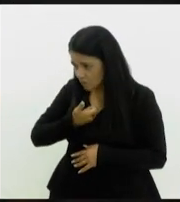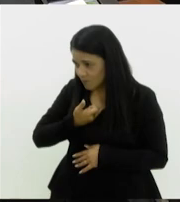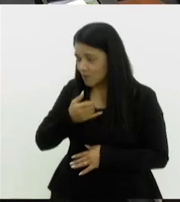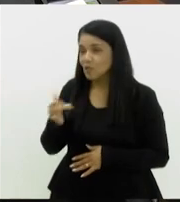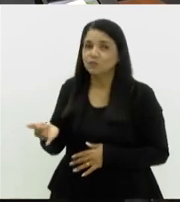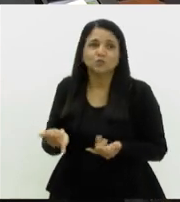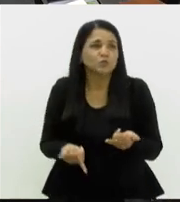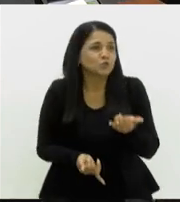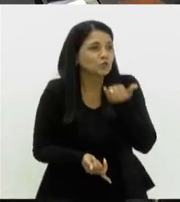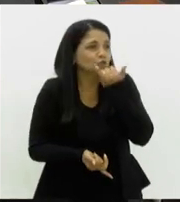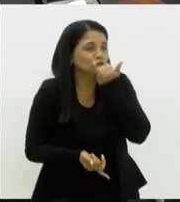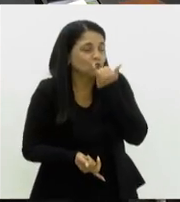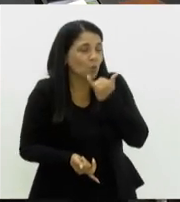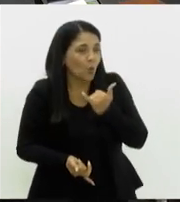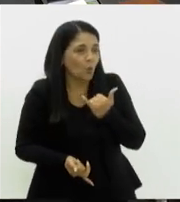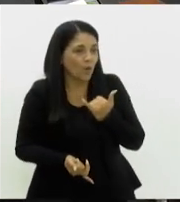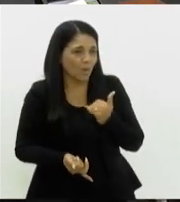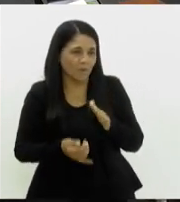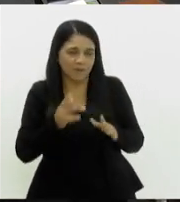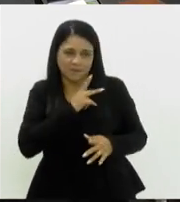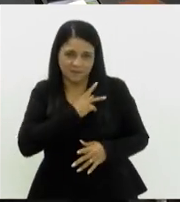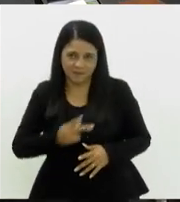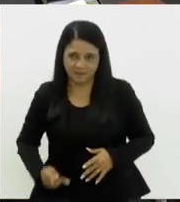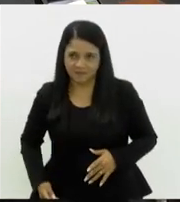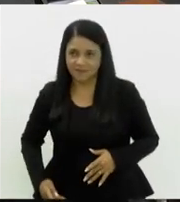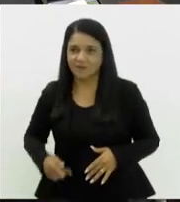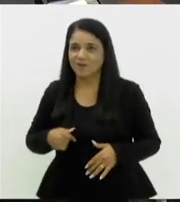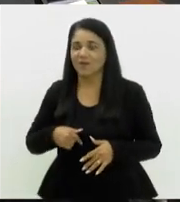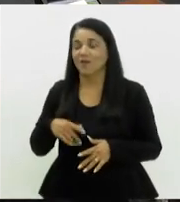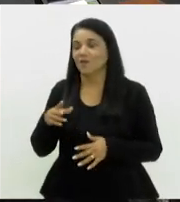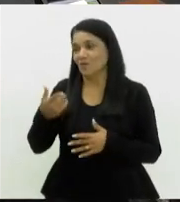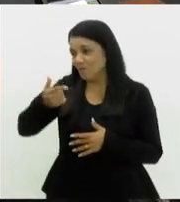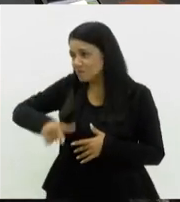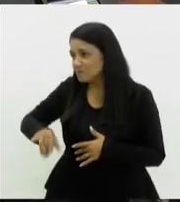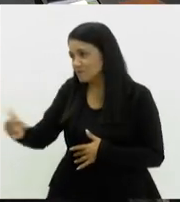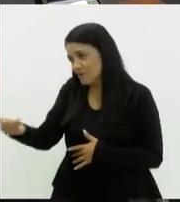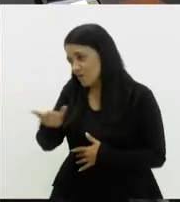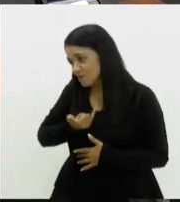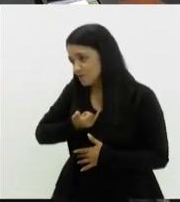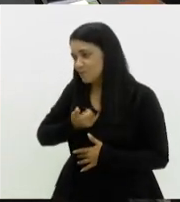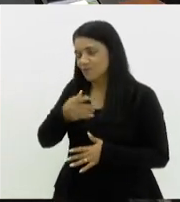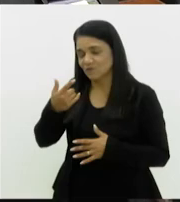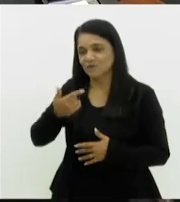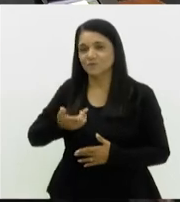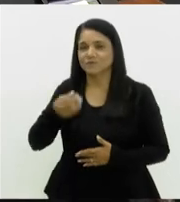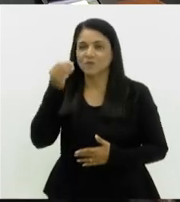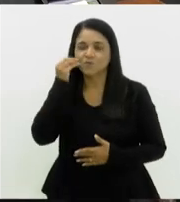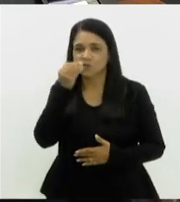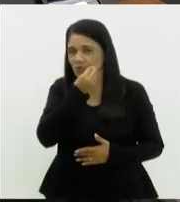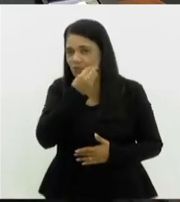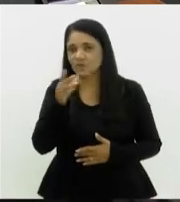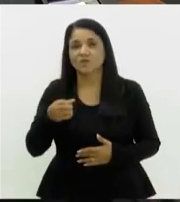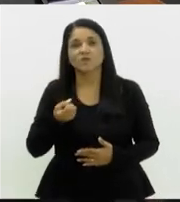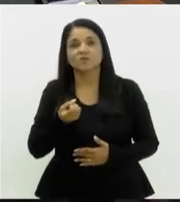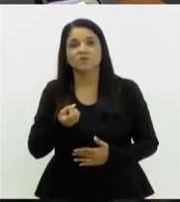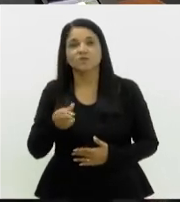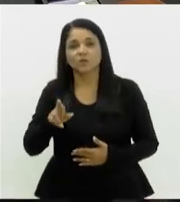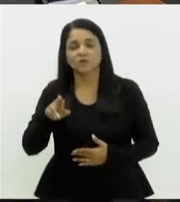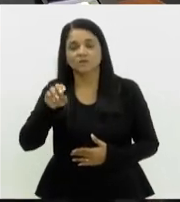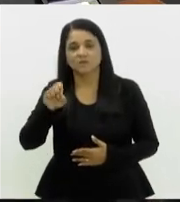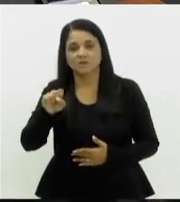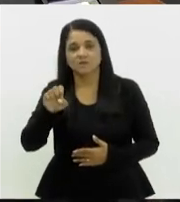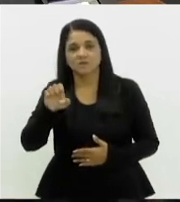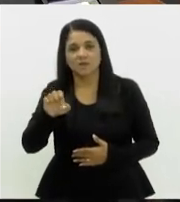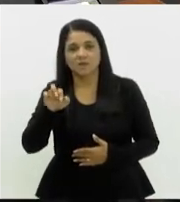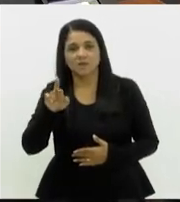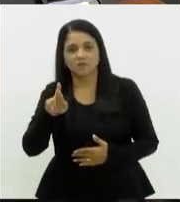pensei que estava falando com a gente. Eu ia pedir para você repetir. Beijo. Doutor Serginho, por favor. Senhor